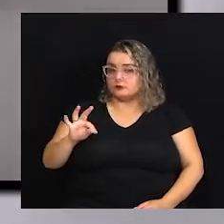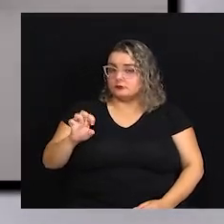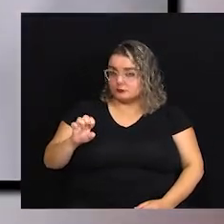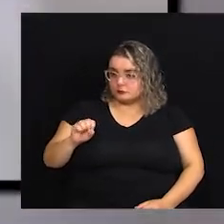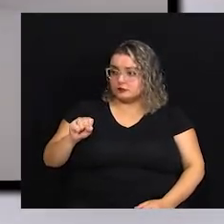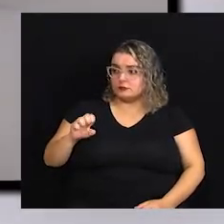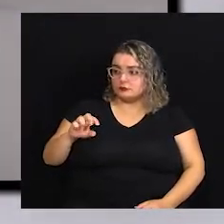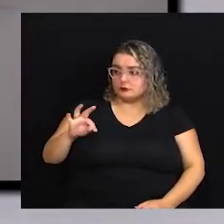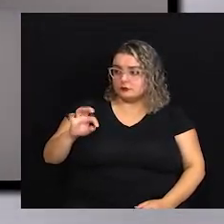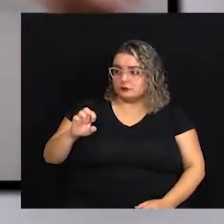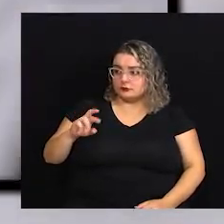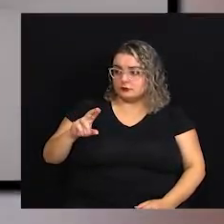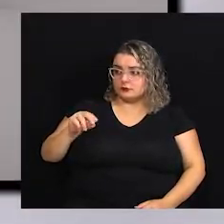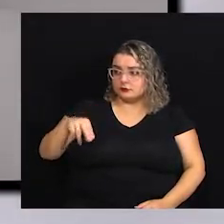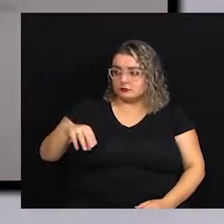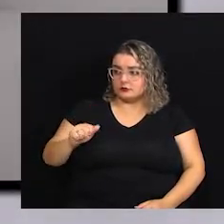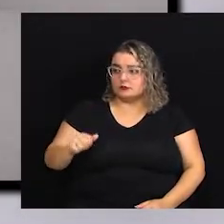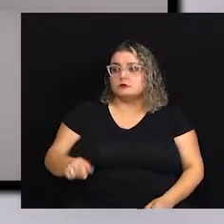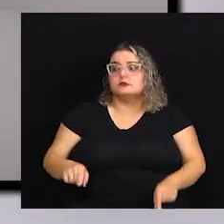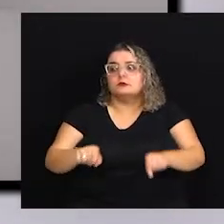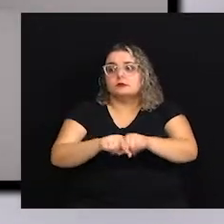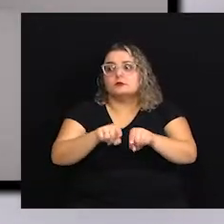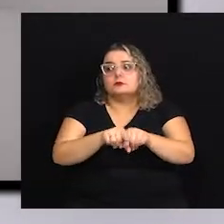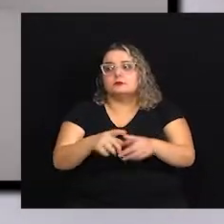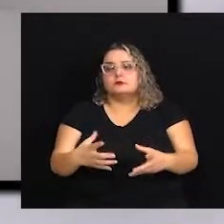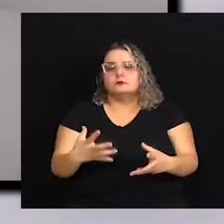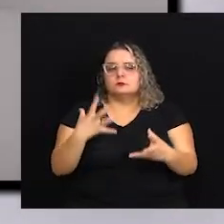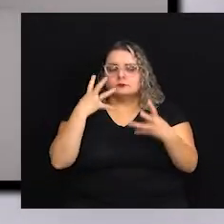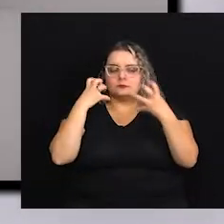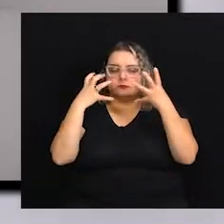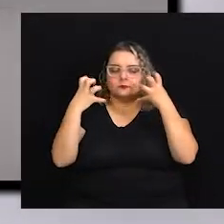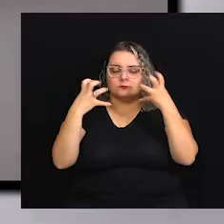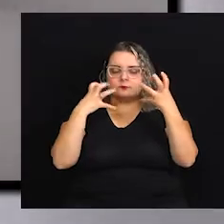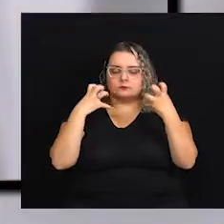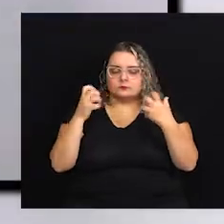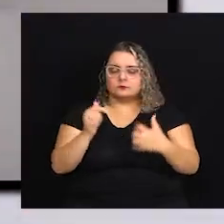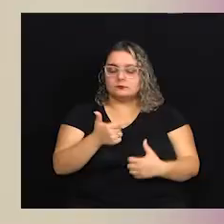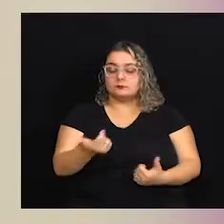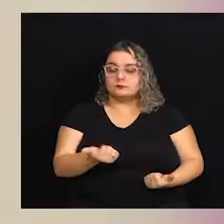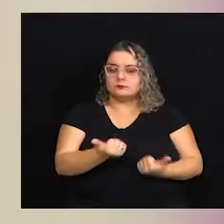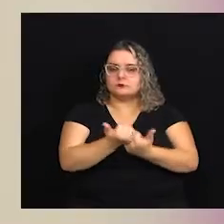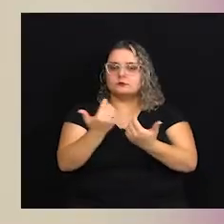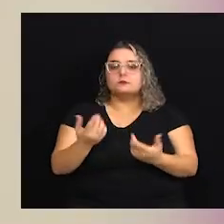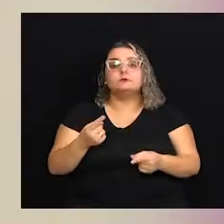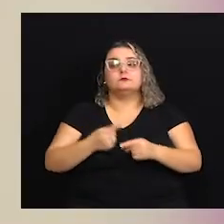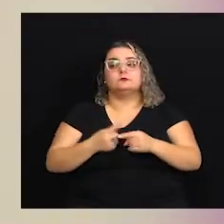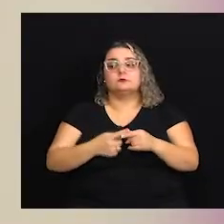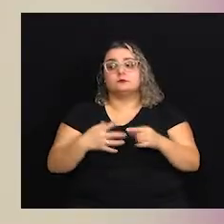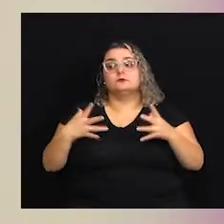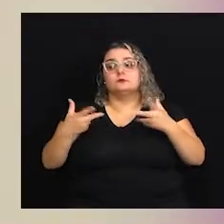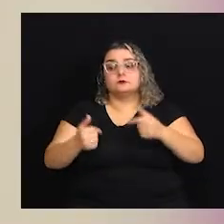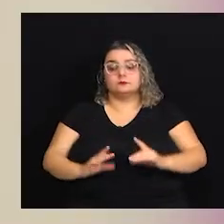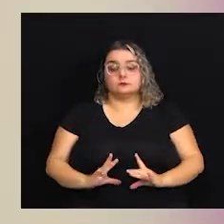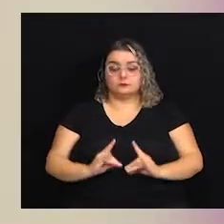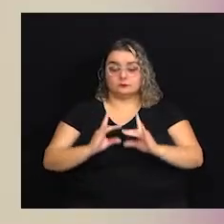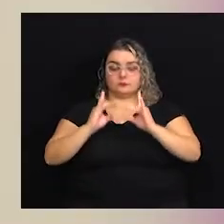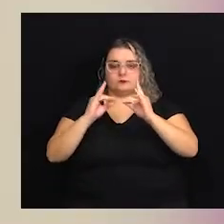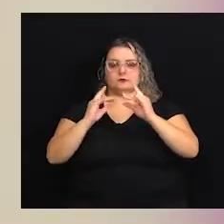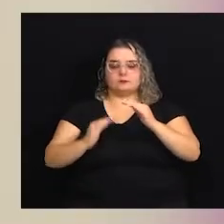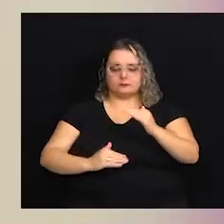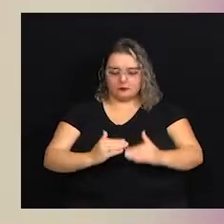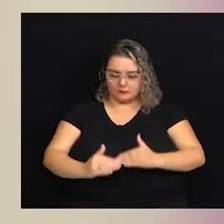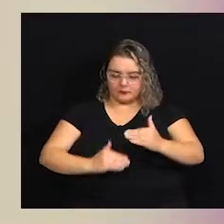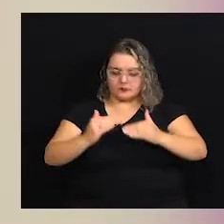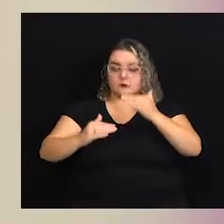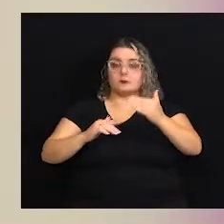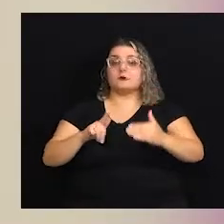um suporte hormonal, só que quando ela está mais estressada, ela não tem esse suporte, porque todos os hormônios dela que estão sendo